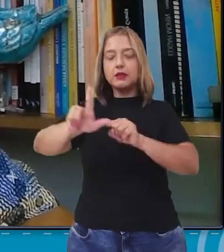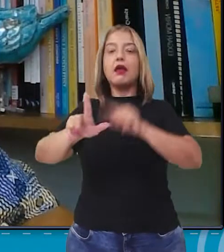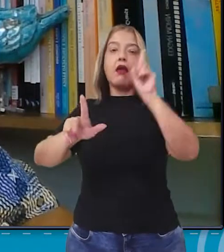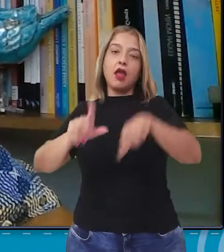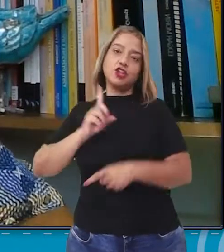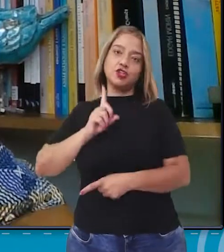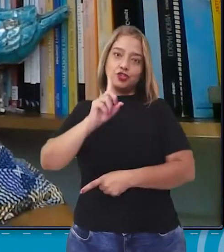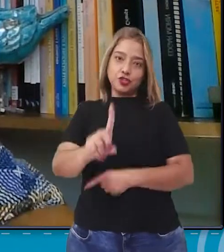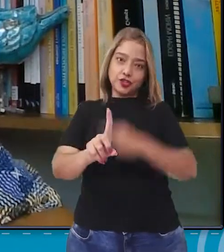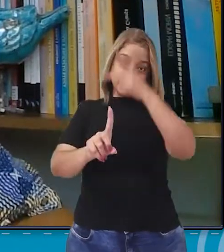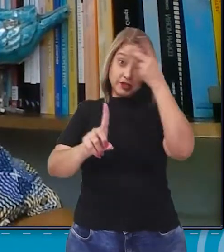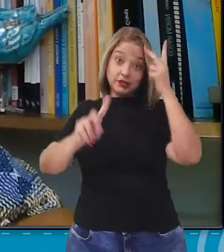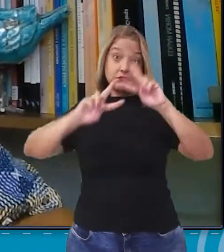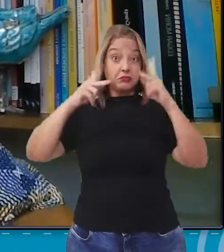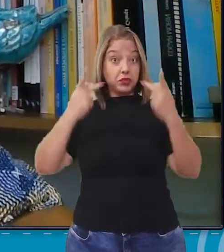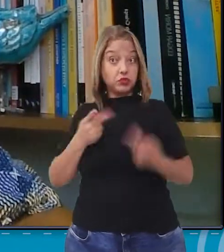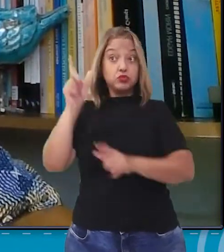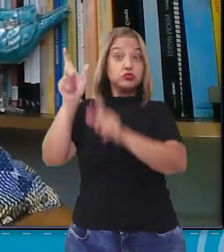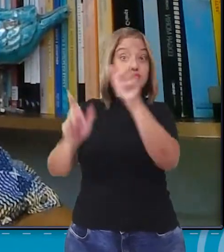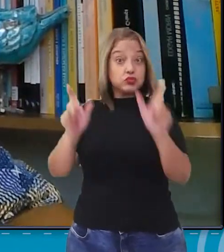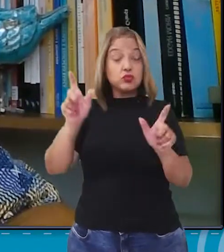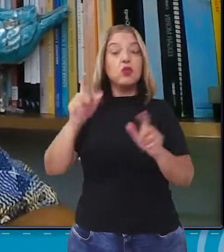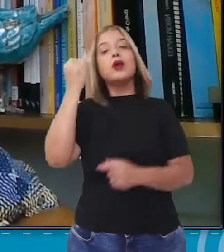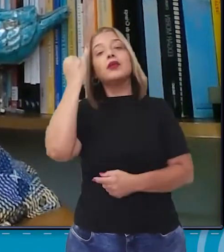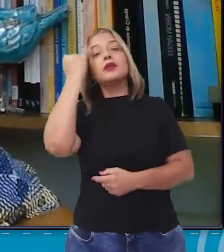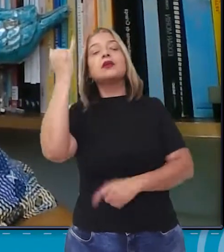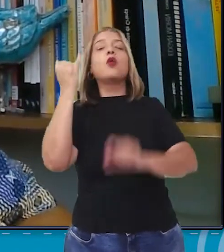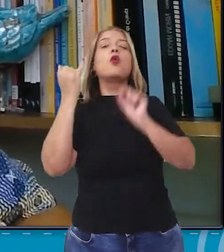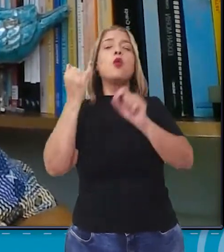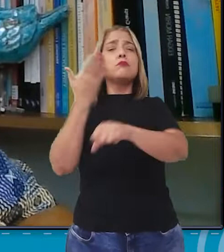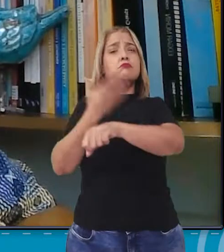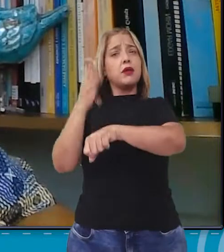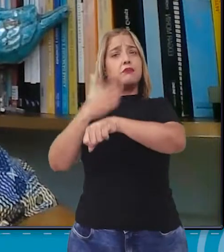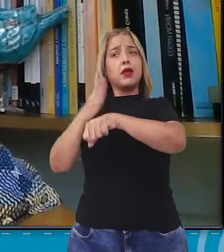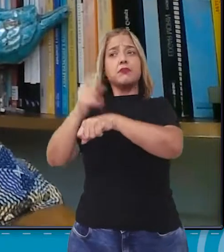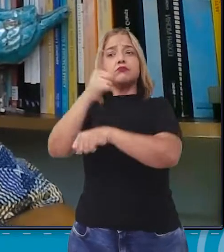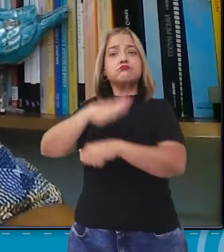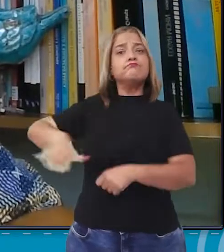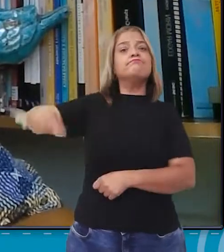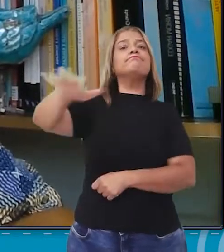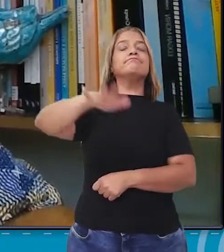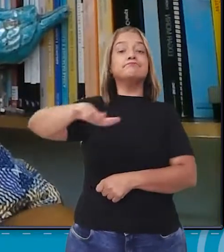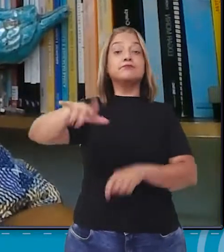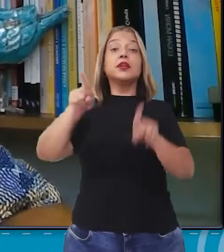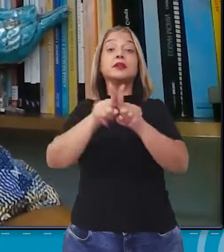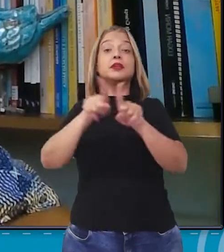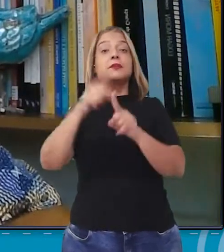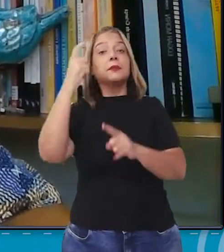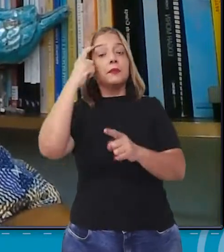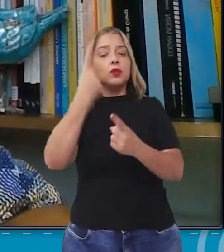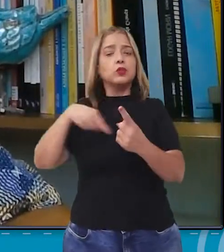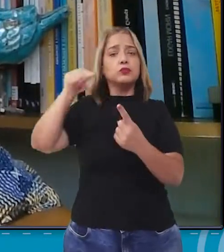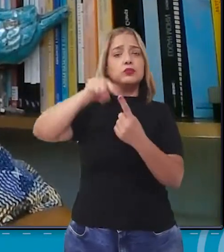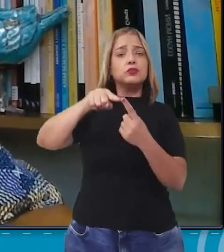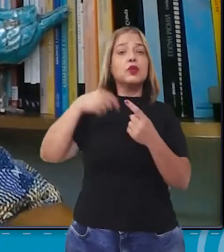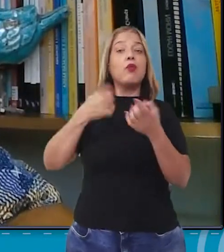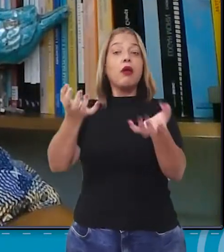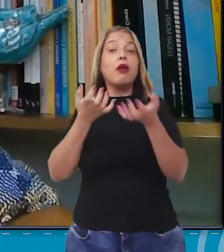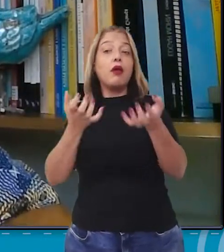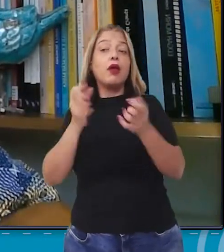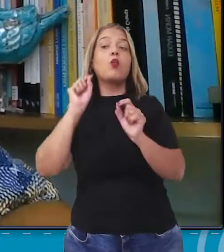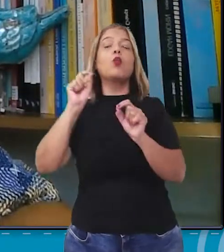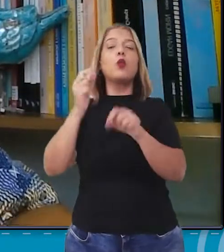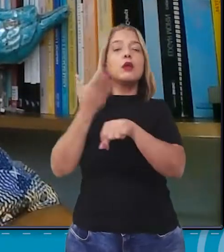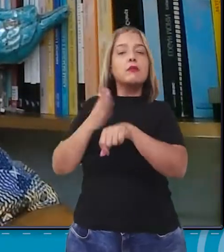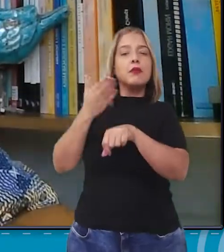humano, a ideia de pensar a leitura como prática social, pensar nos objetivos que a gente tem em relação